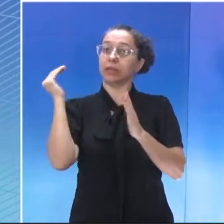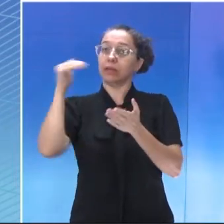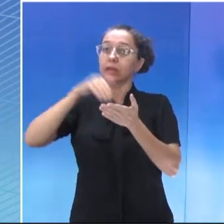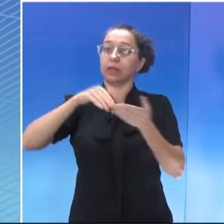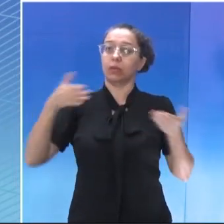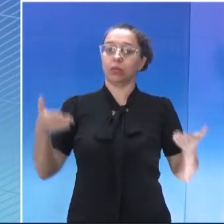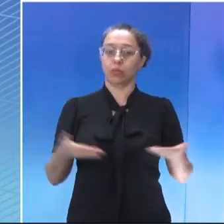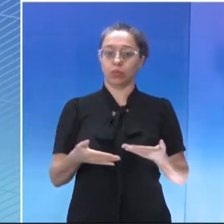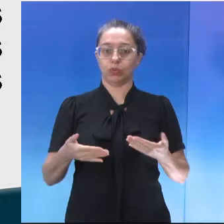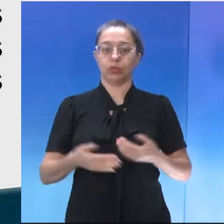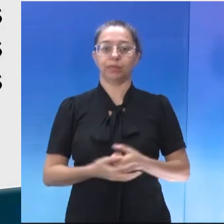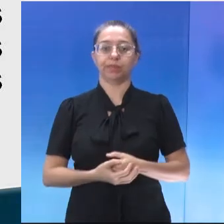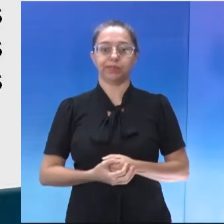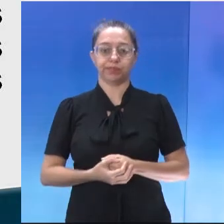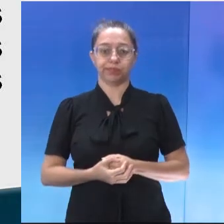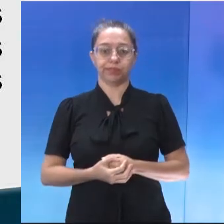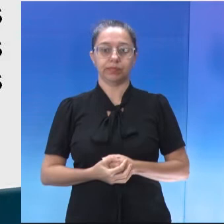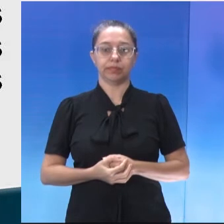continuar na questão.